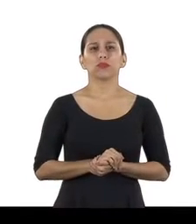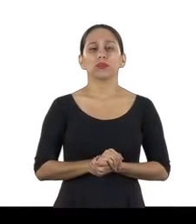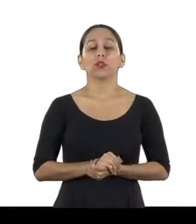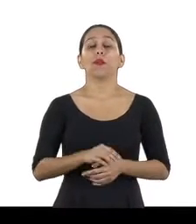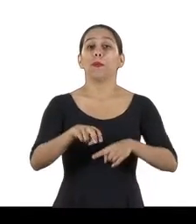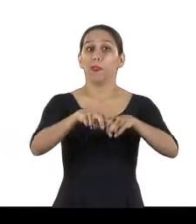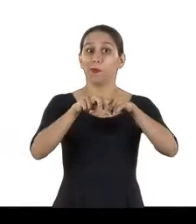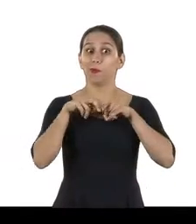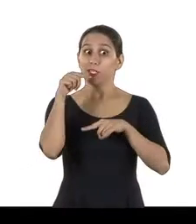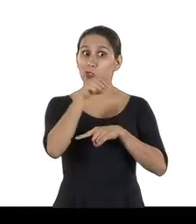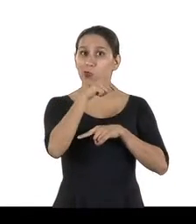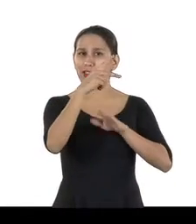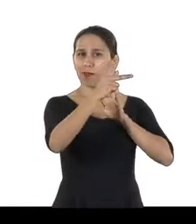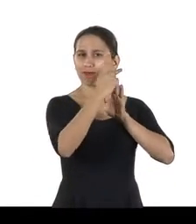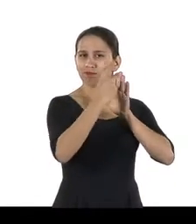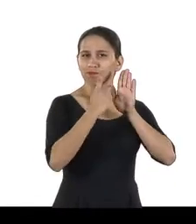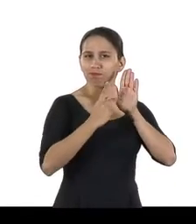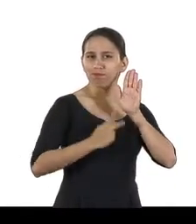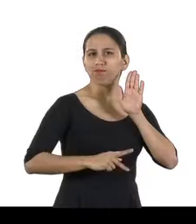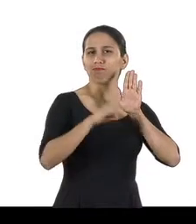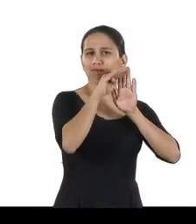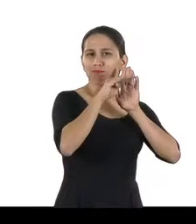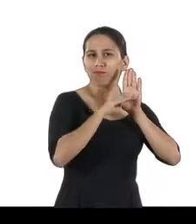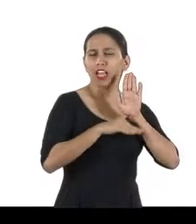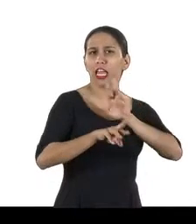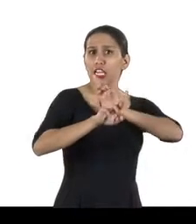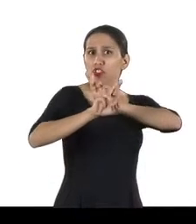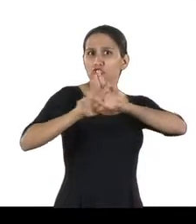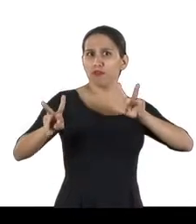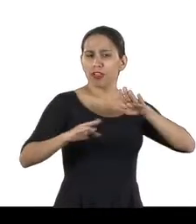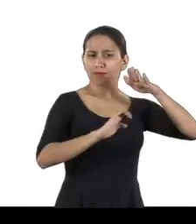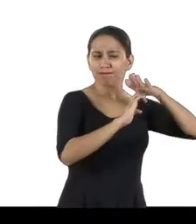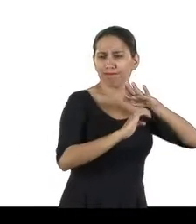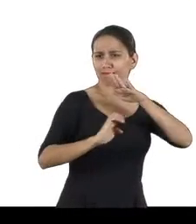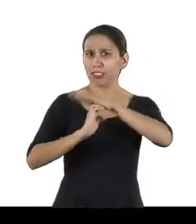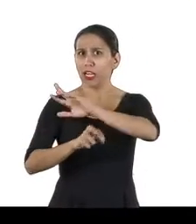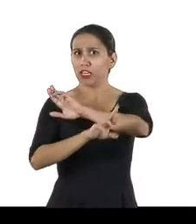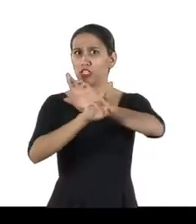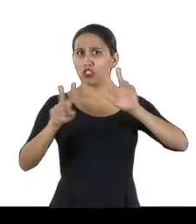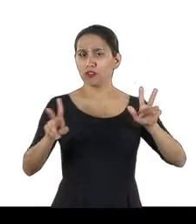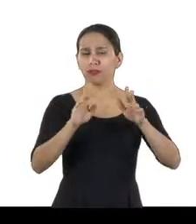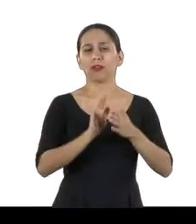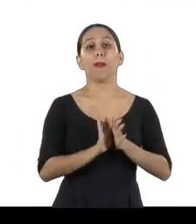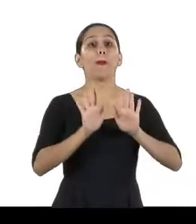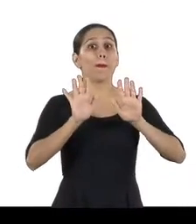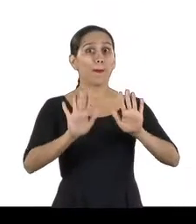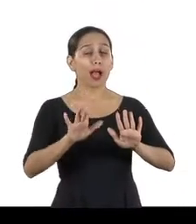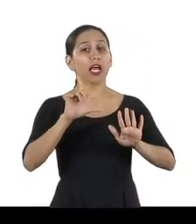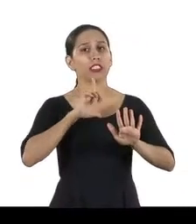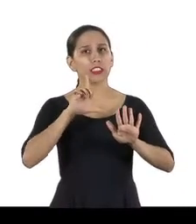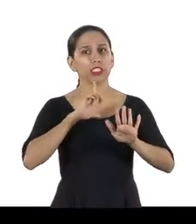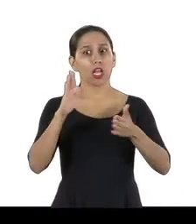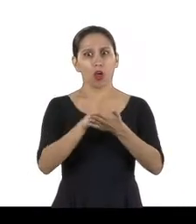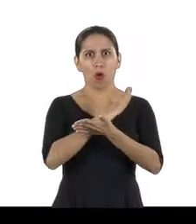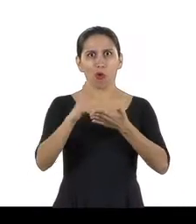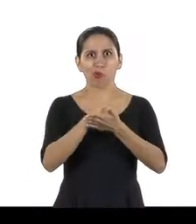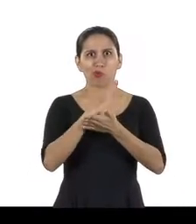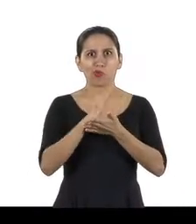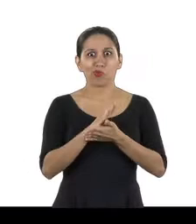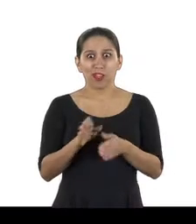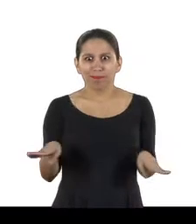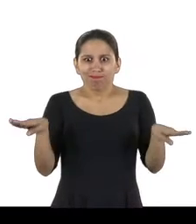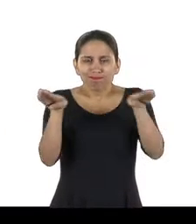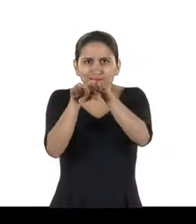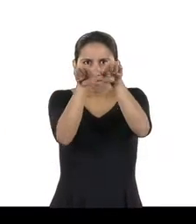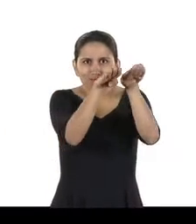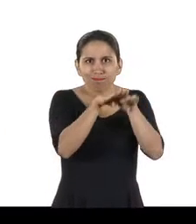isso, programa é diferente em cada empresa. Exames específicos podem ser necessários em algumas delas, mas existem aqueles que são obrigatórios a toda a